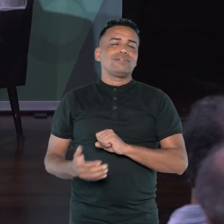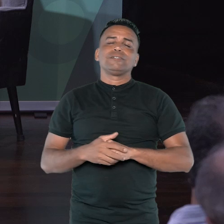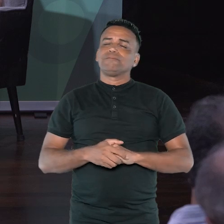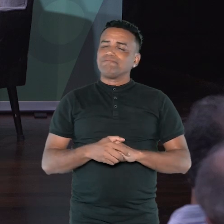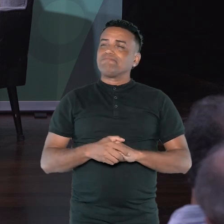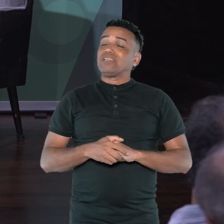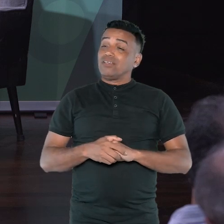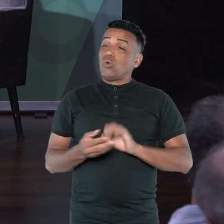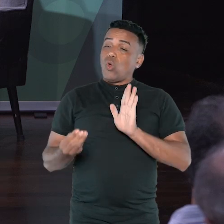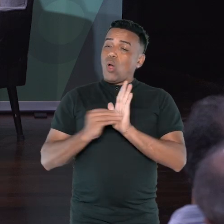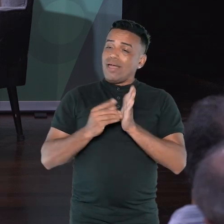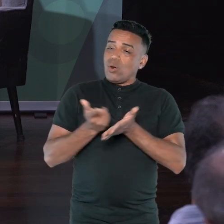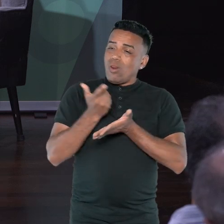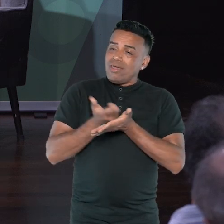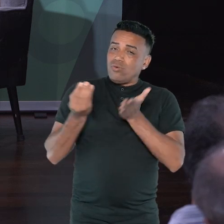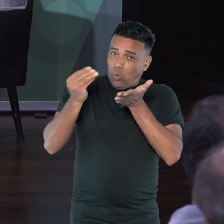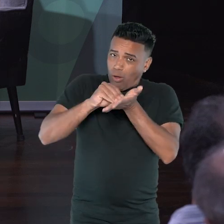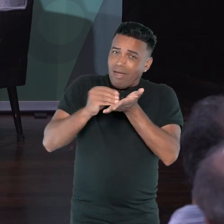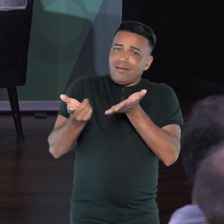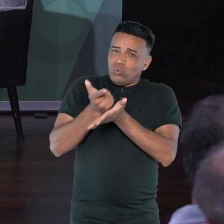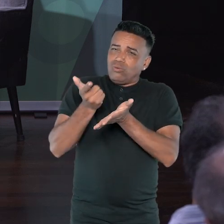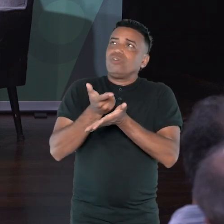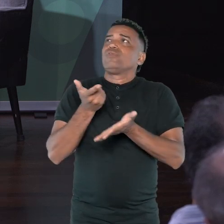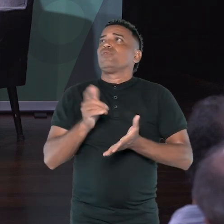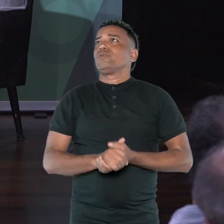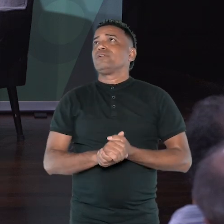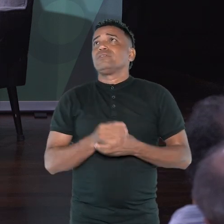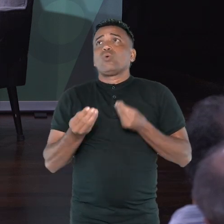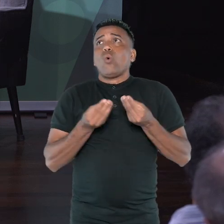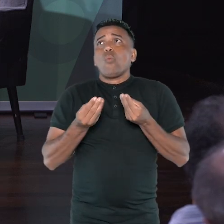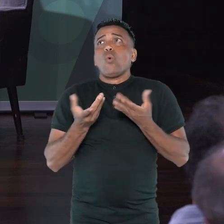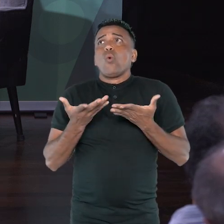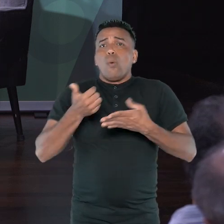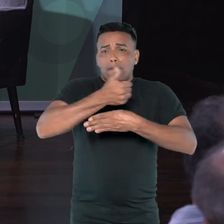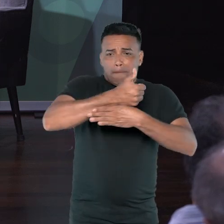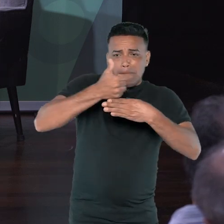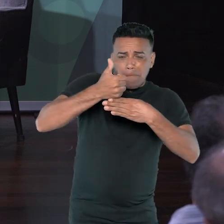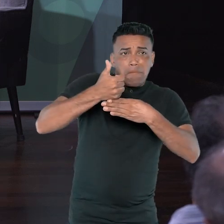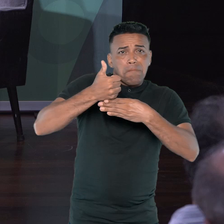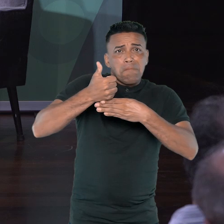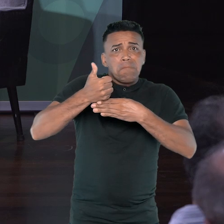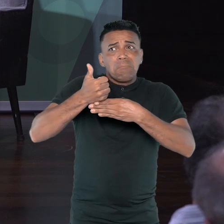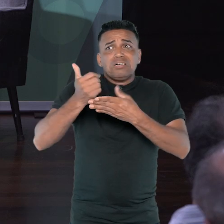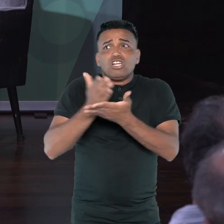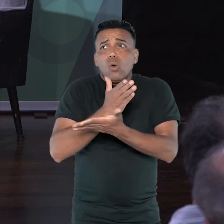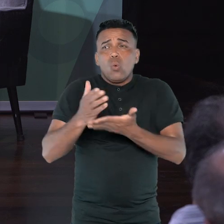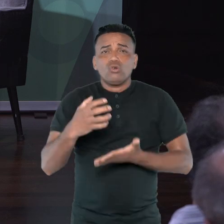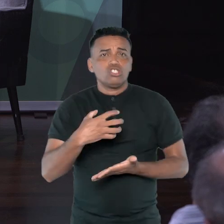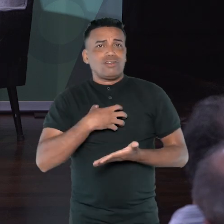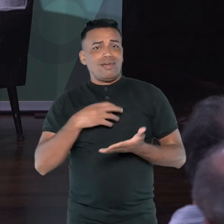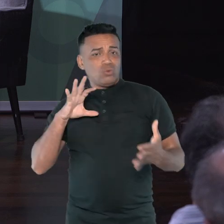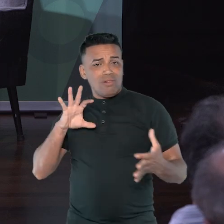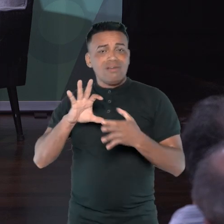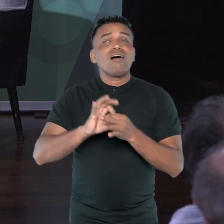eu tentei abordar no livro, que é essa questão assim, de como que a moral, de alguma forma, se relaciona